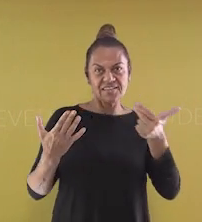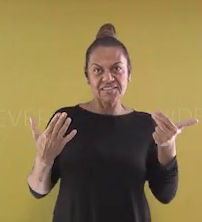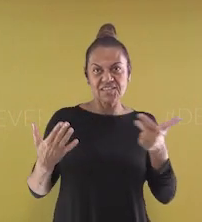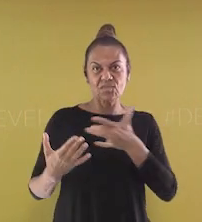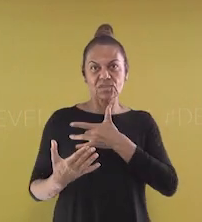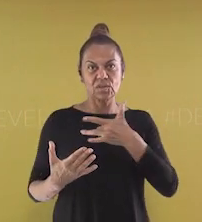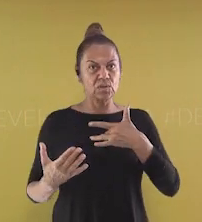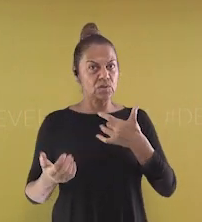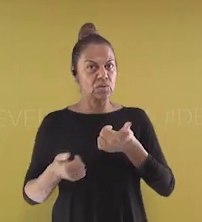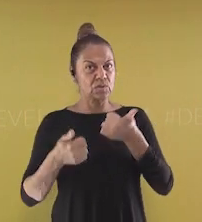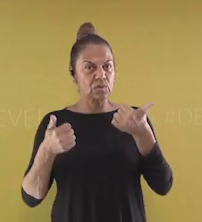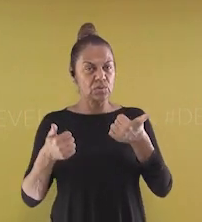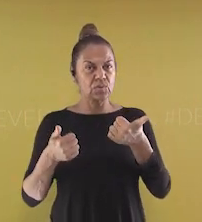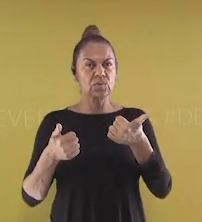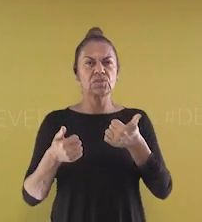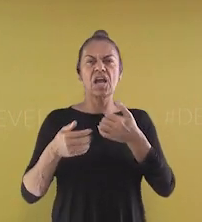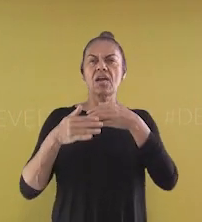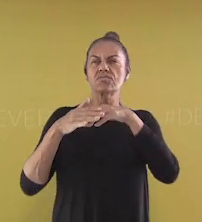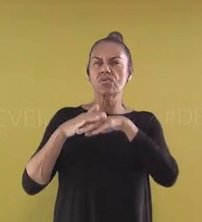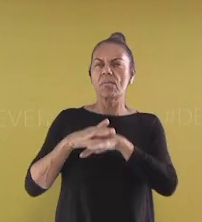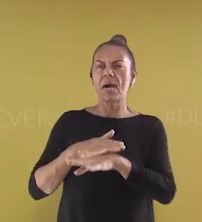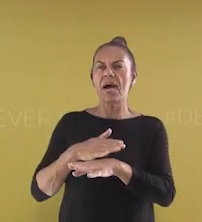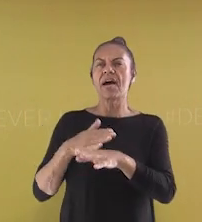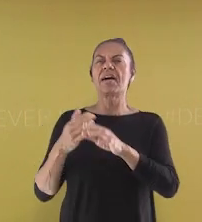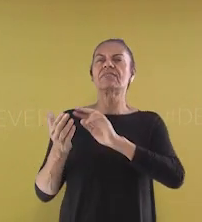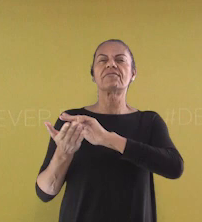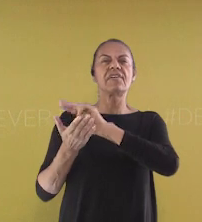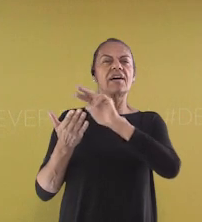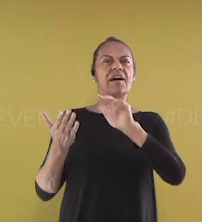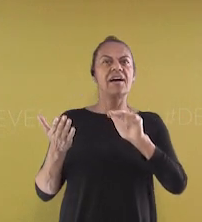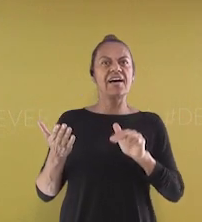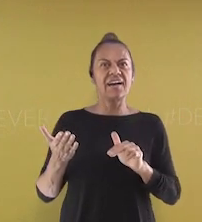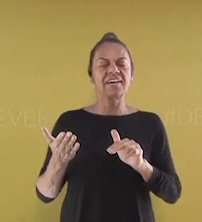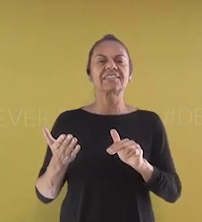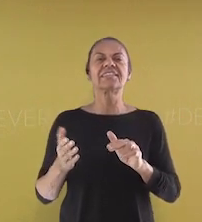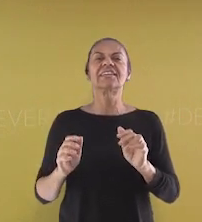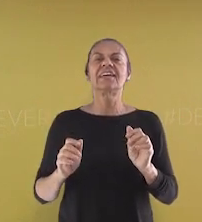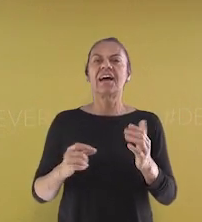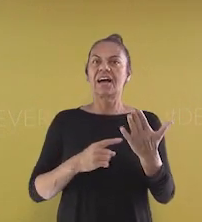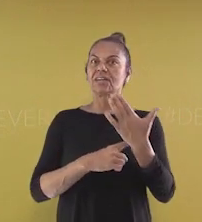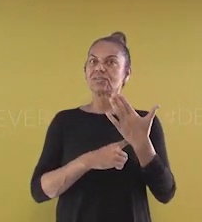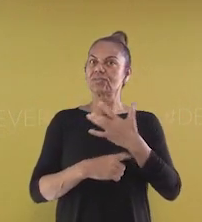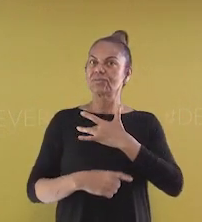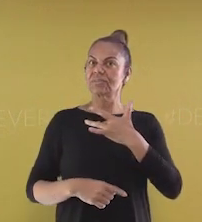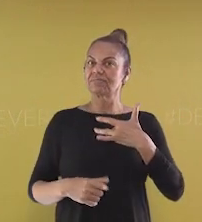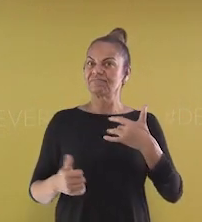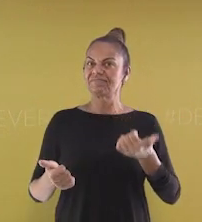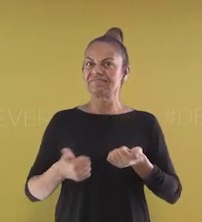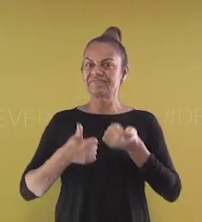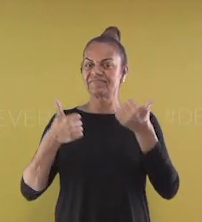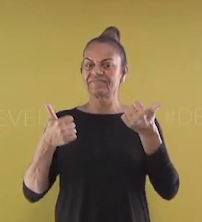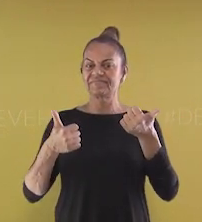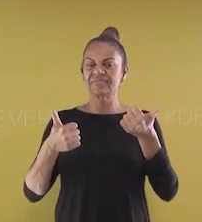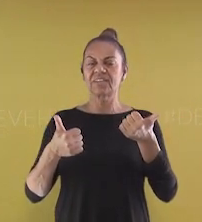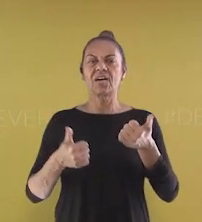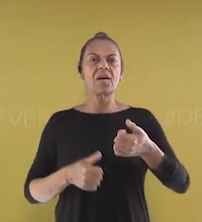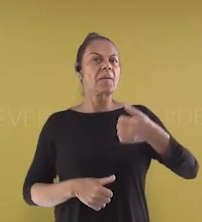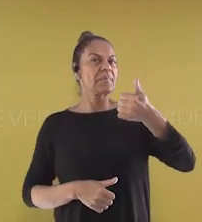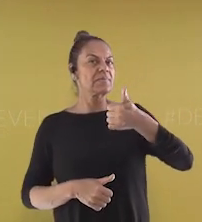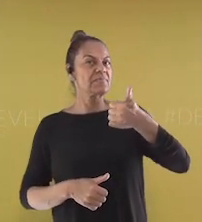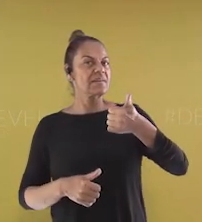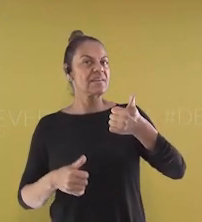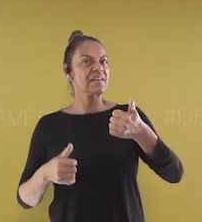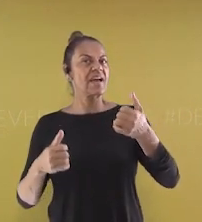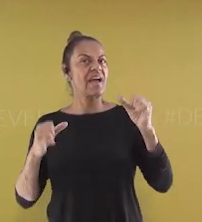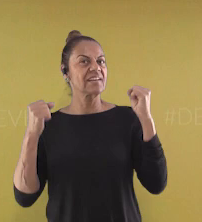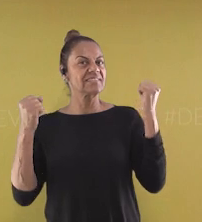saudável, entre outros hábitos, faz toda a diferença para se manter saudável. Primeira opção, a